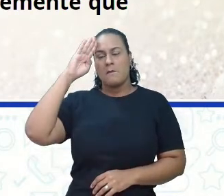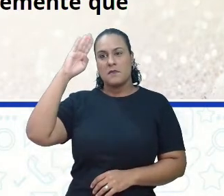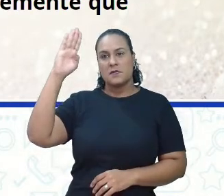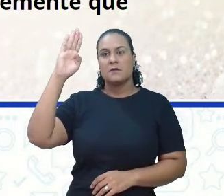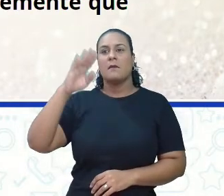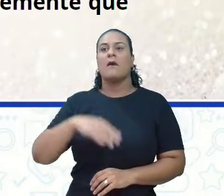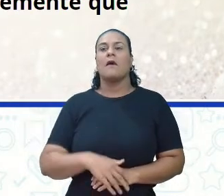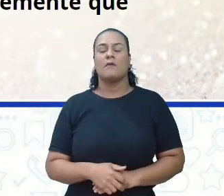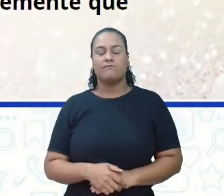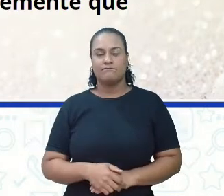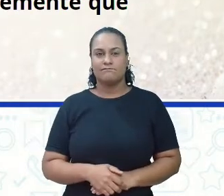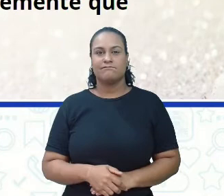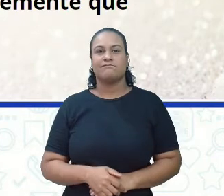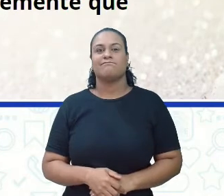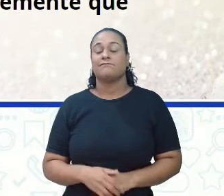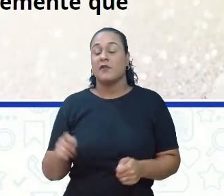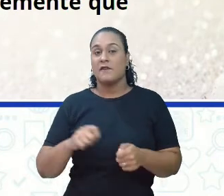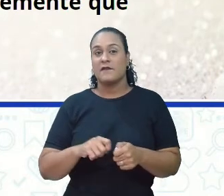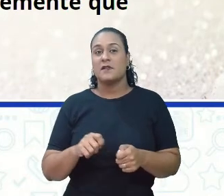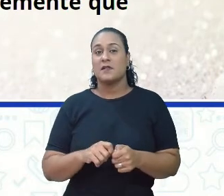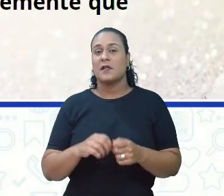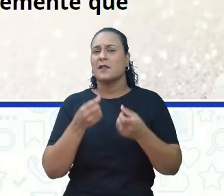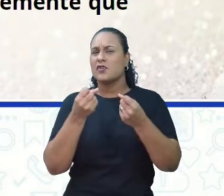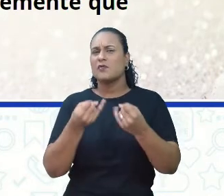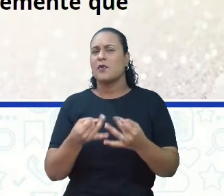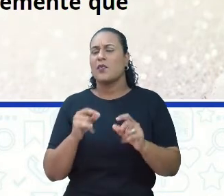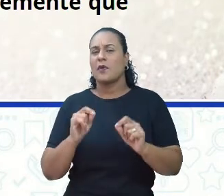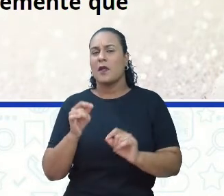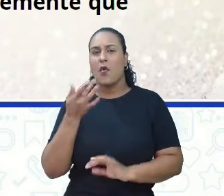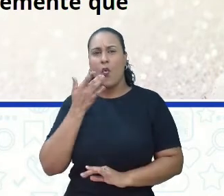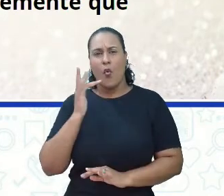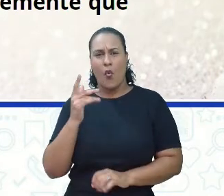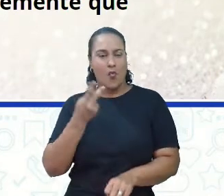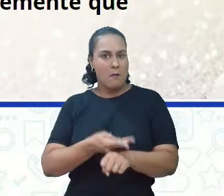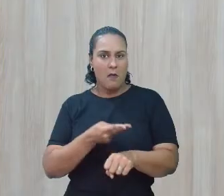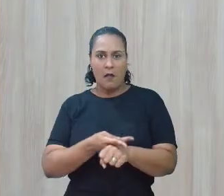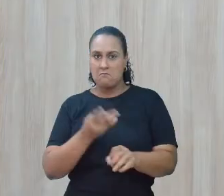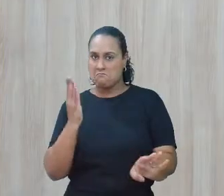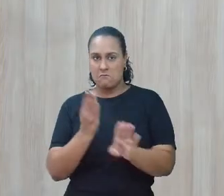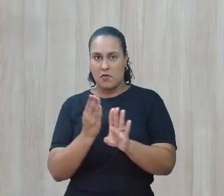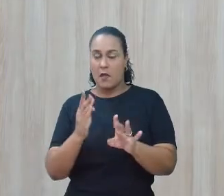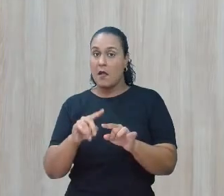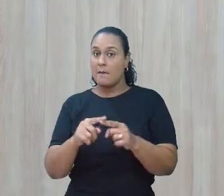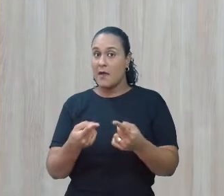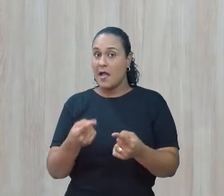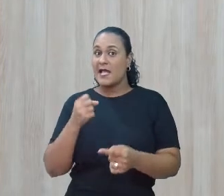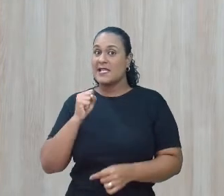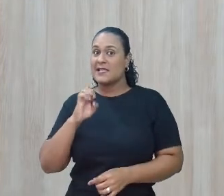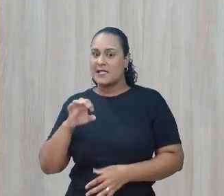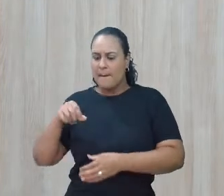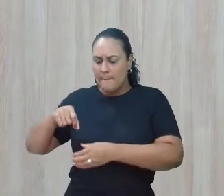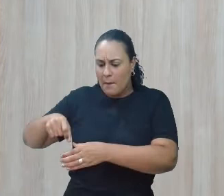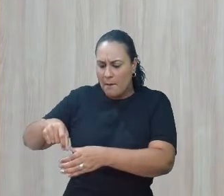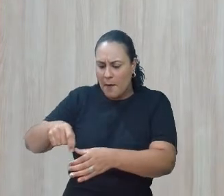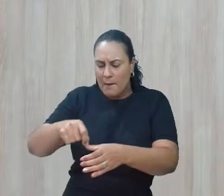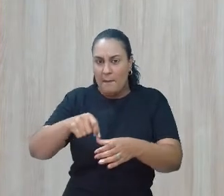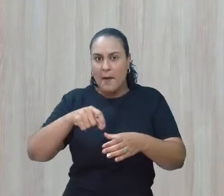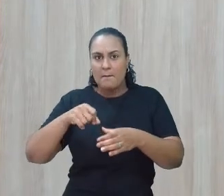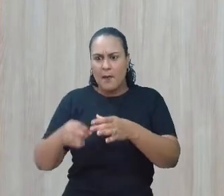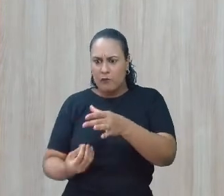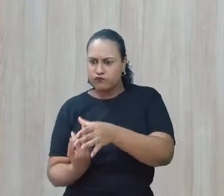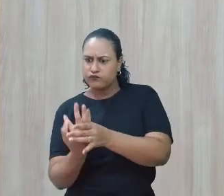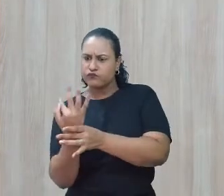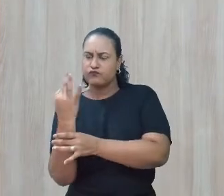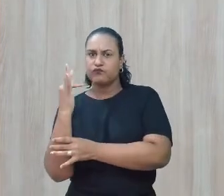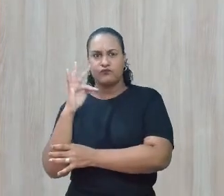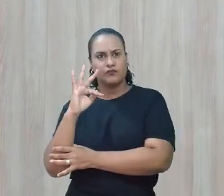ela deve lançar. Em suma, que ele está querendo dizer que não tem ouro nem prata, mas que se plantando tudo dá, tem águas abundantes, que precisamos